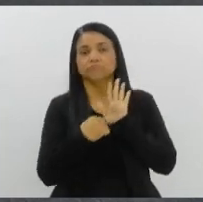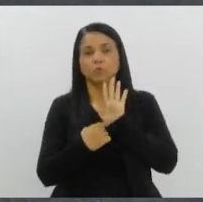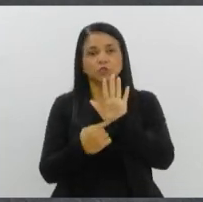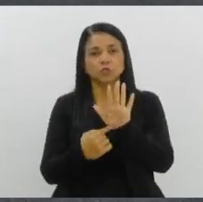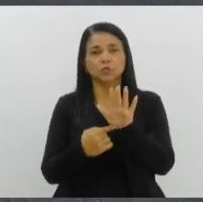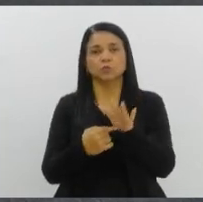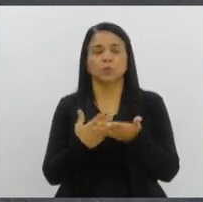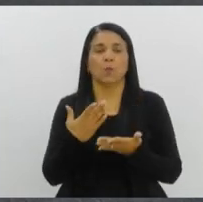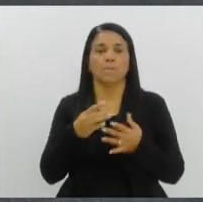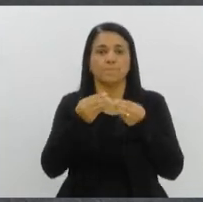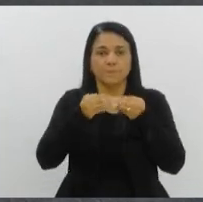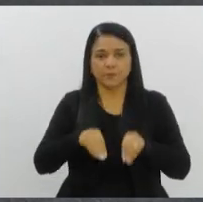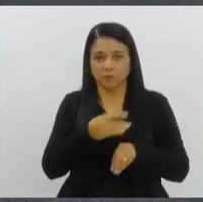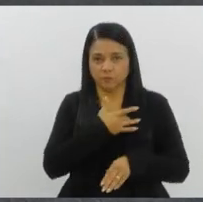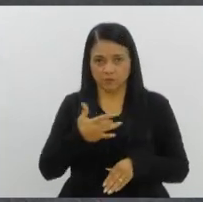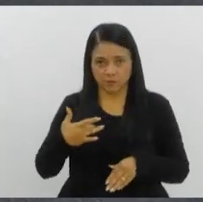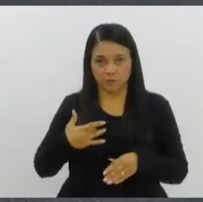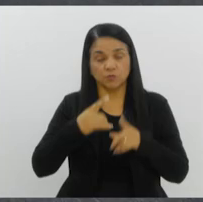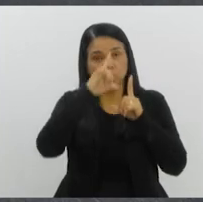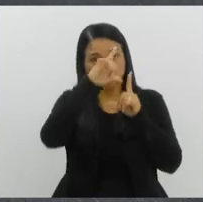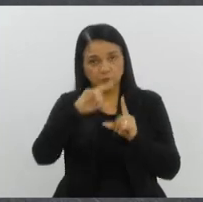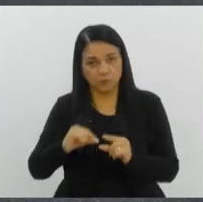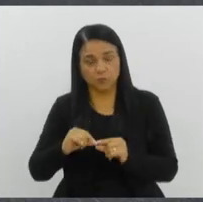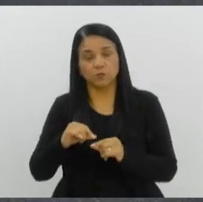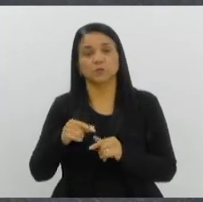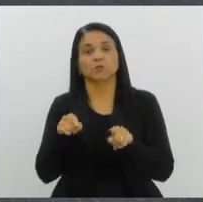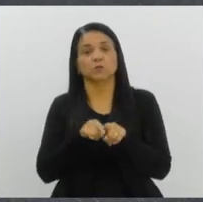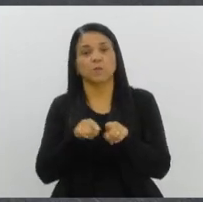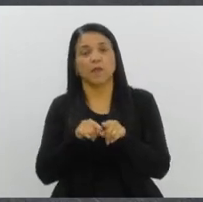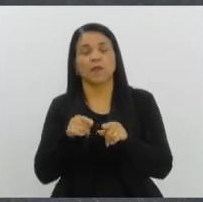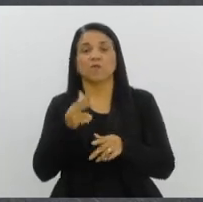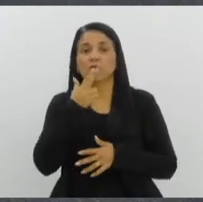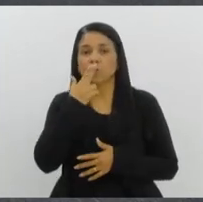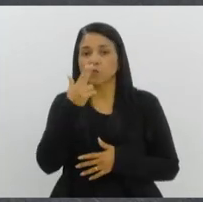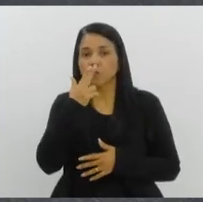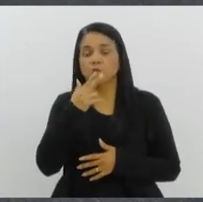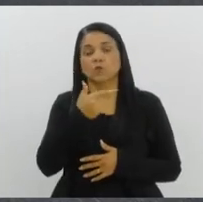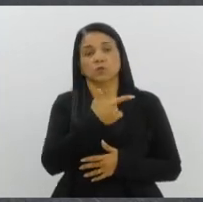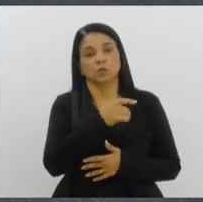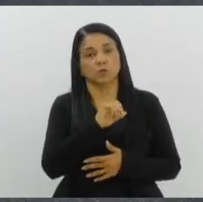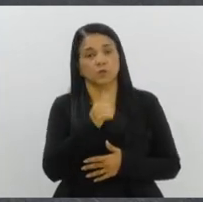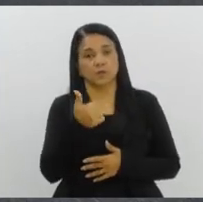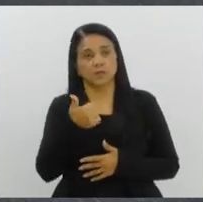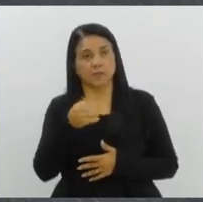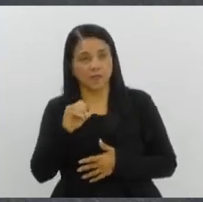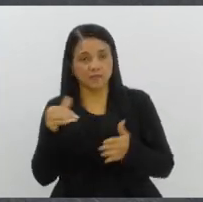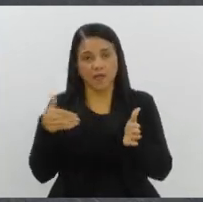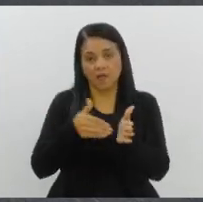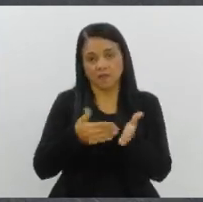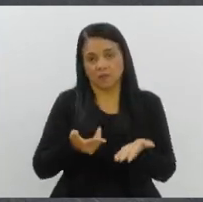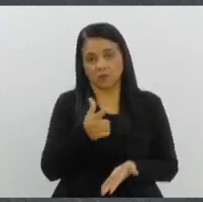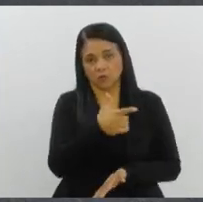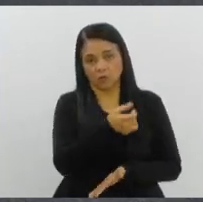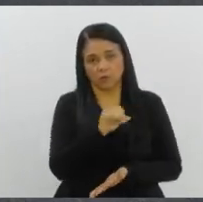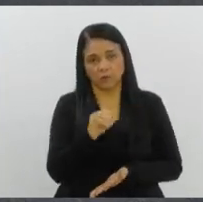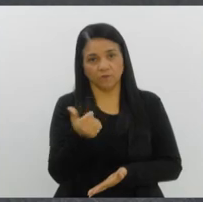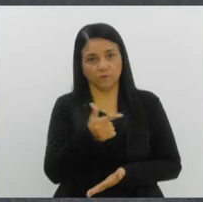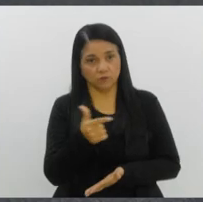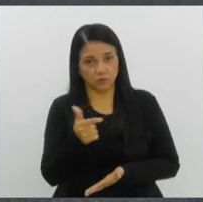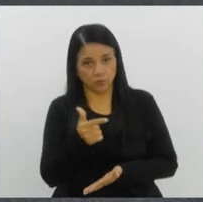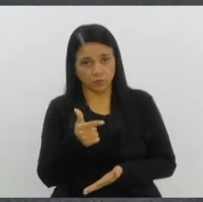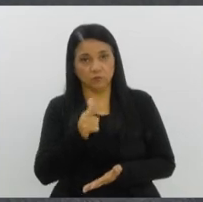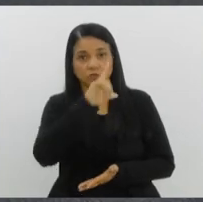35% de redução do uso de tabaco de 2010 para cá até 2022. No entanto,